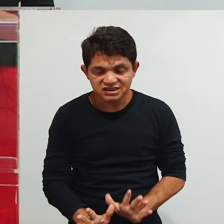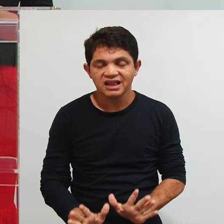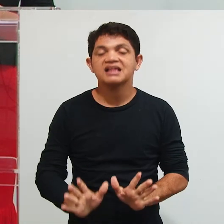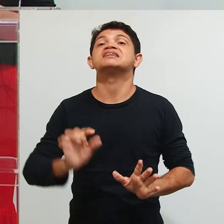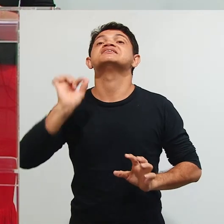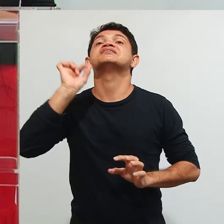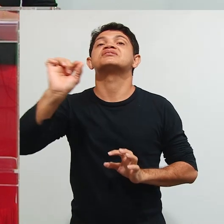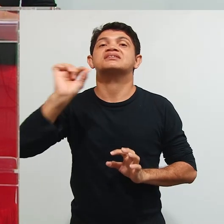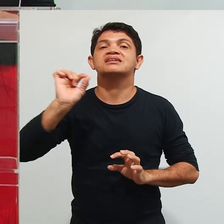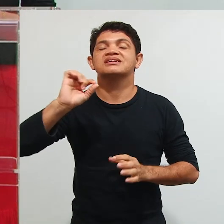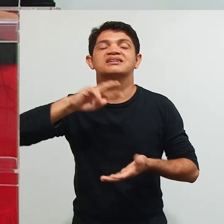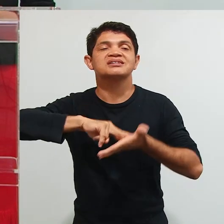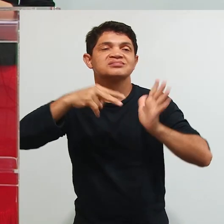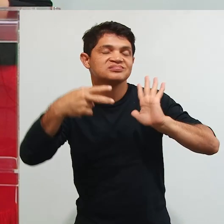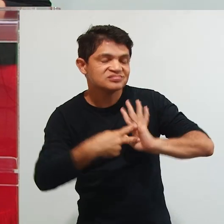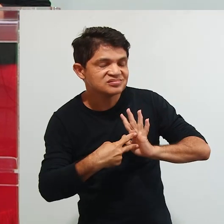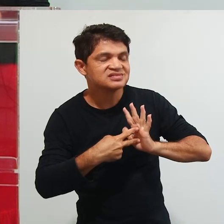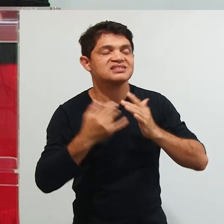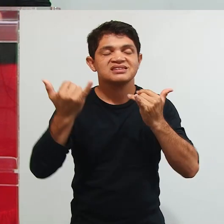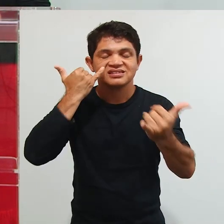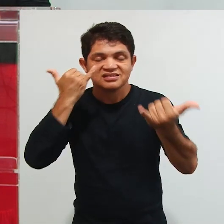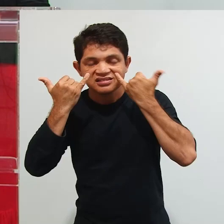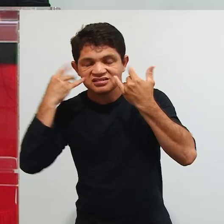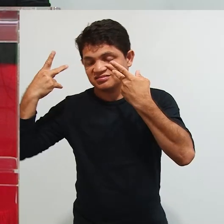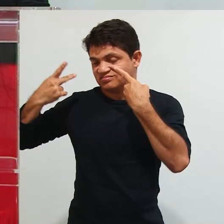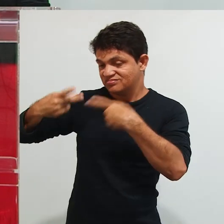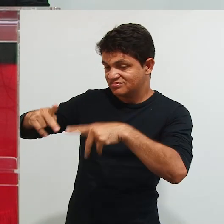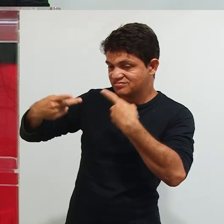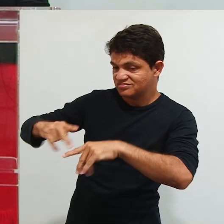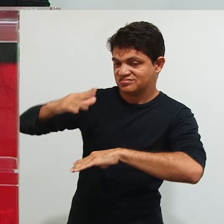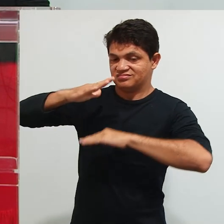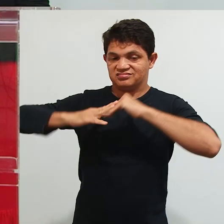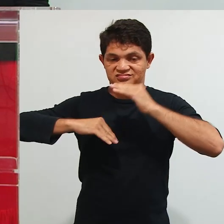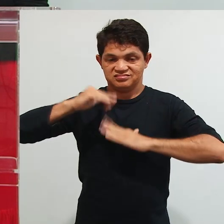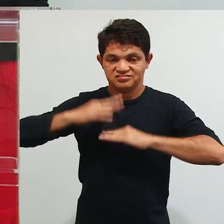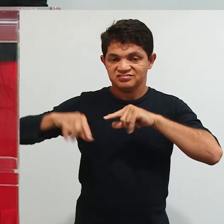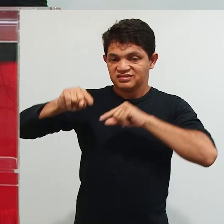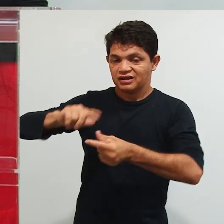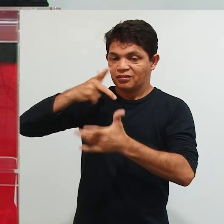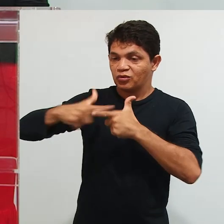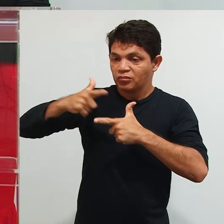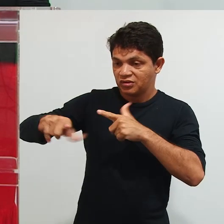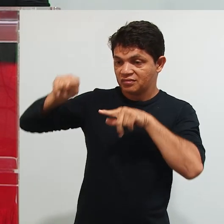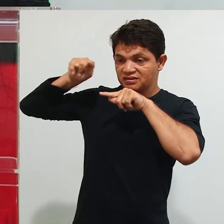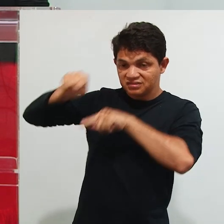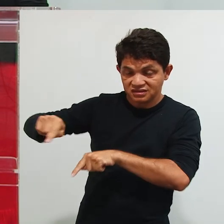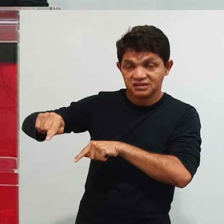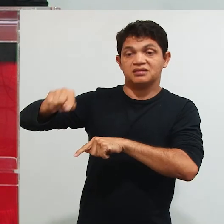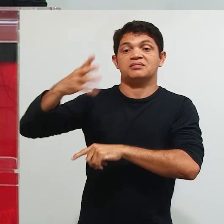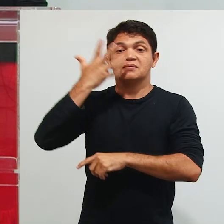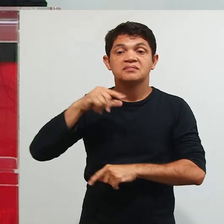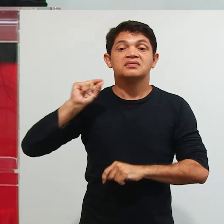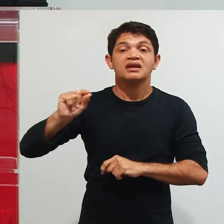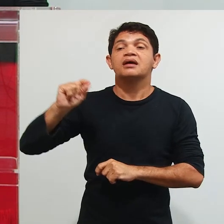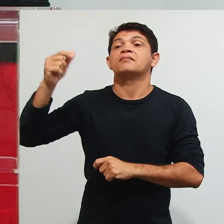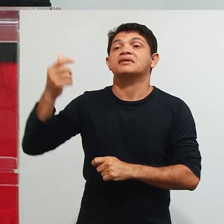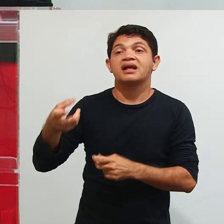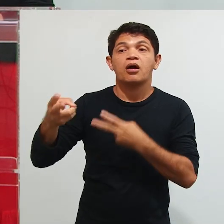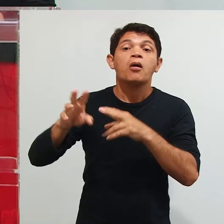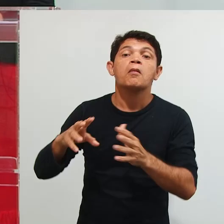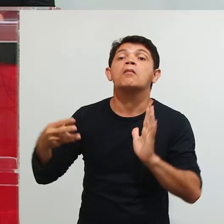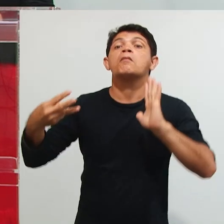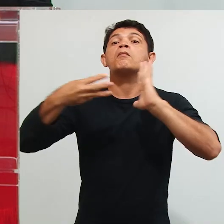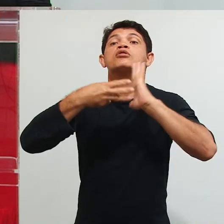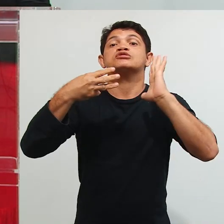nasceu, desde da formação dela, esse problema, né, no cérebro, nas funções cognitivas